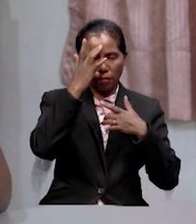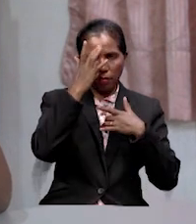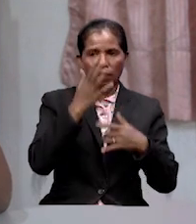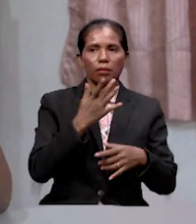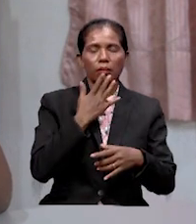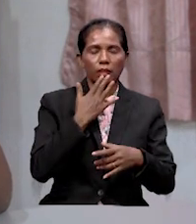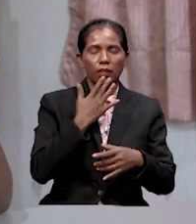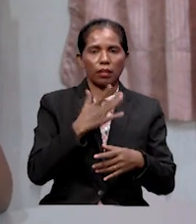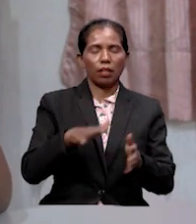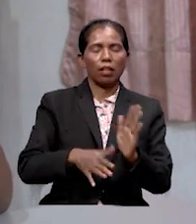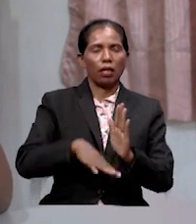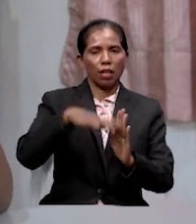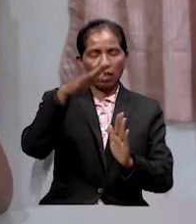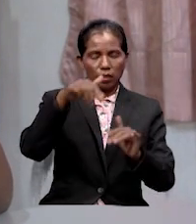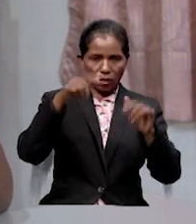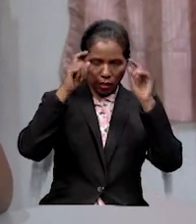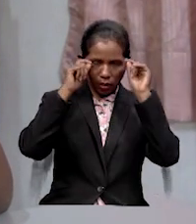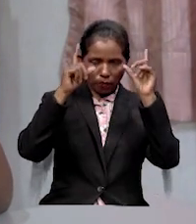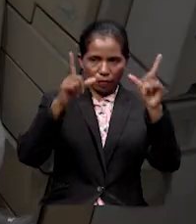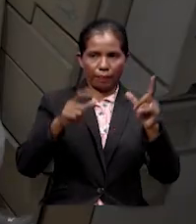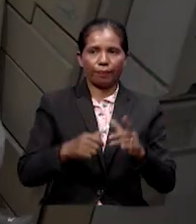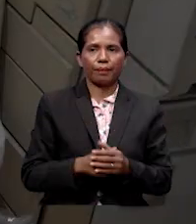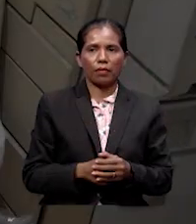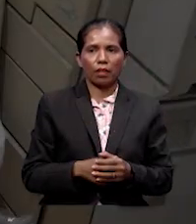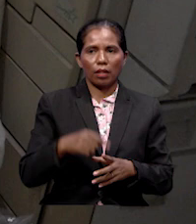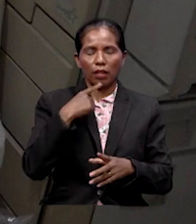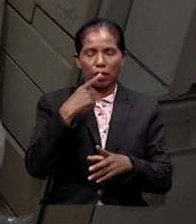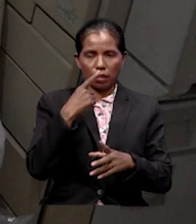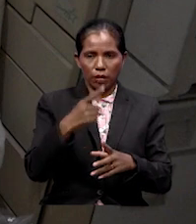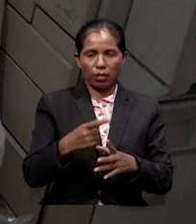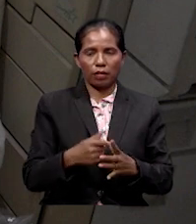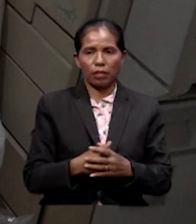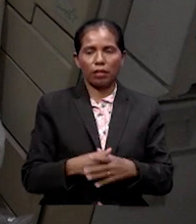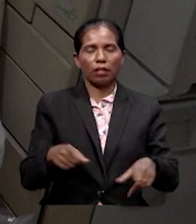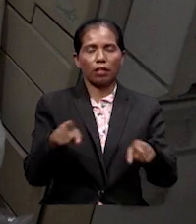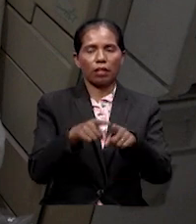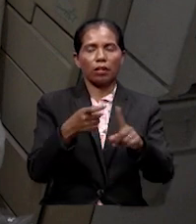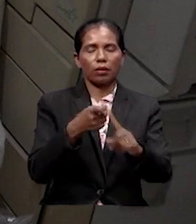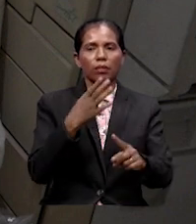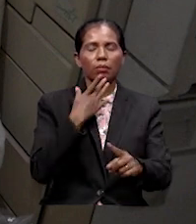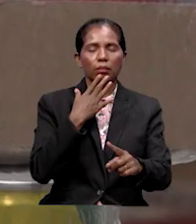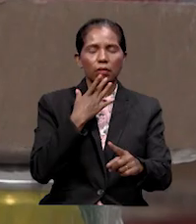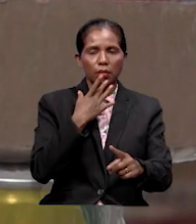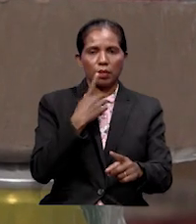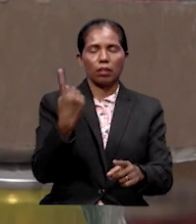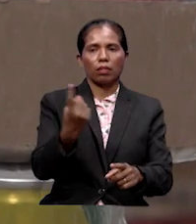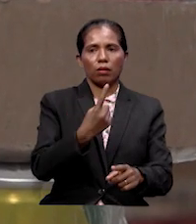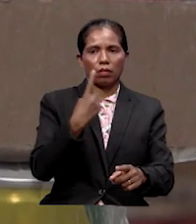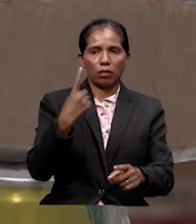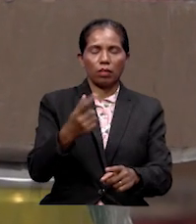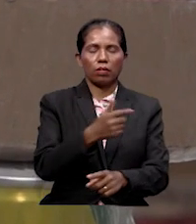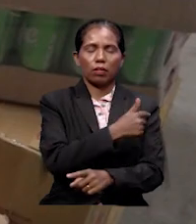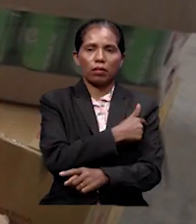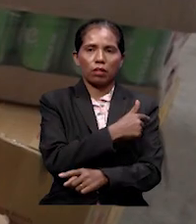Asia Timor será que ini fontes né ne sumber be anemak mai husi mas midar hode ta